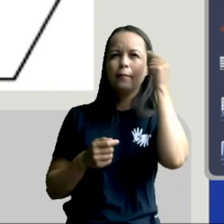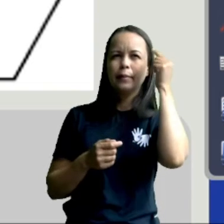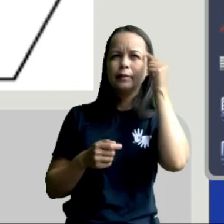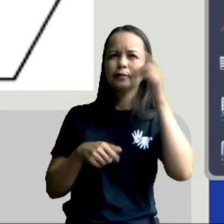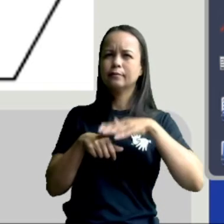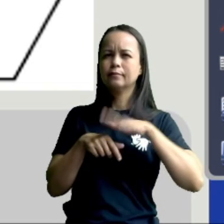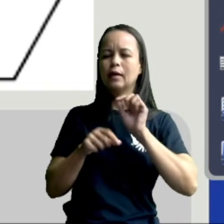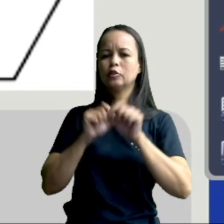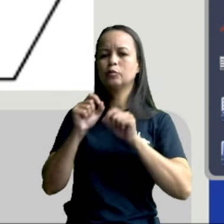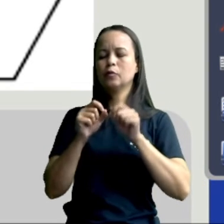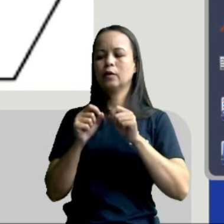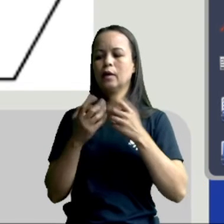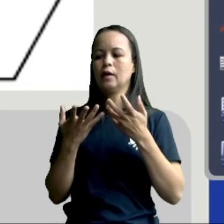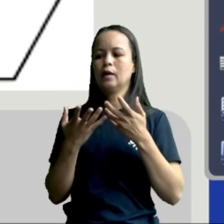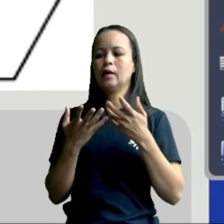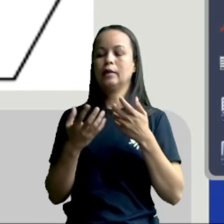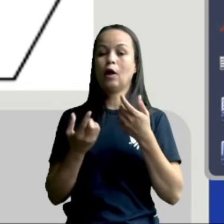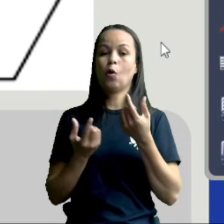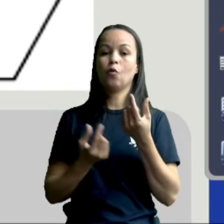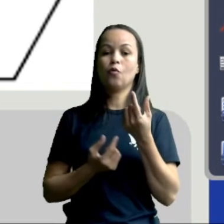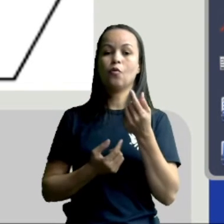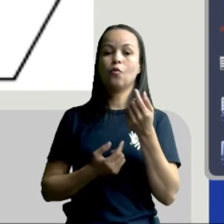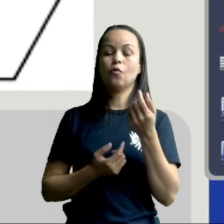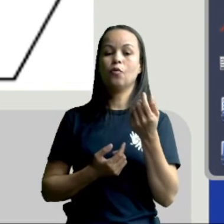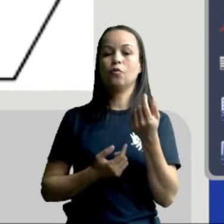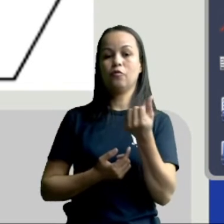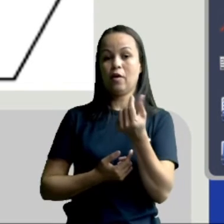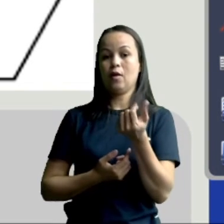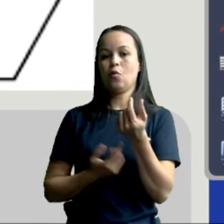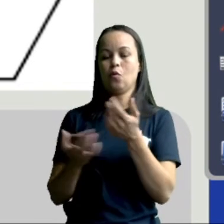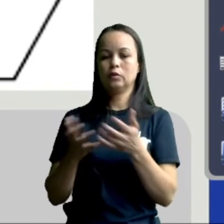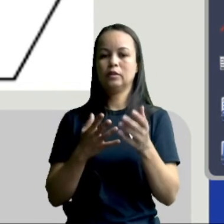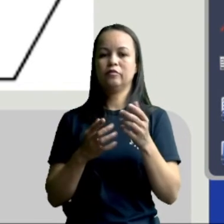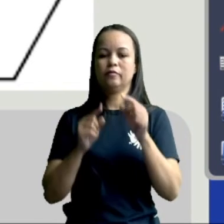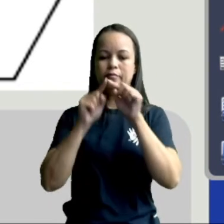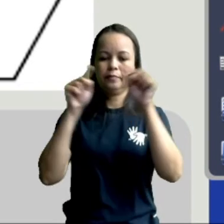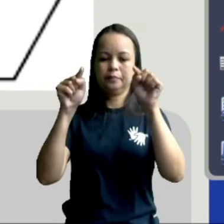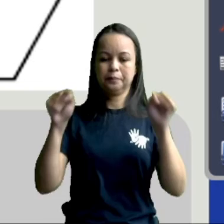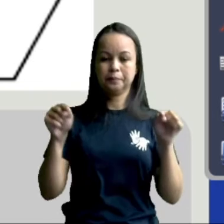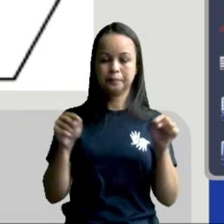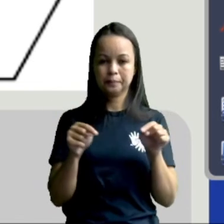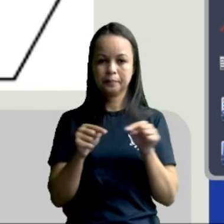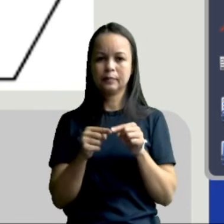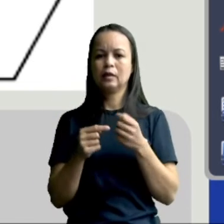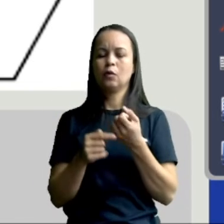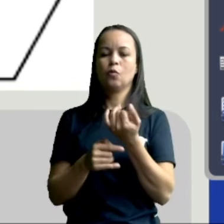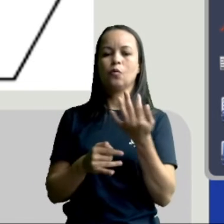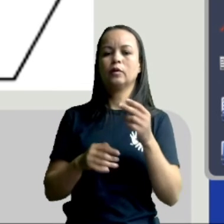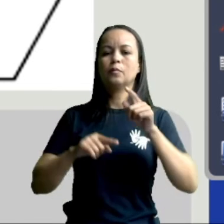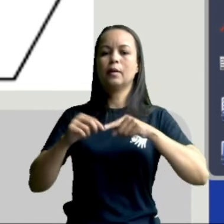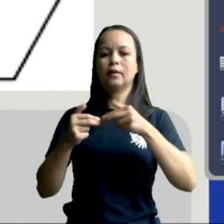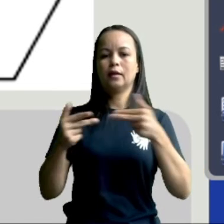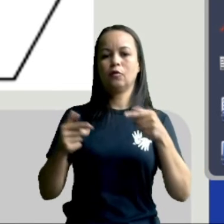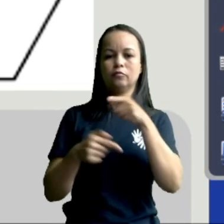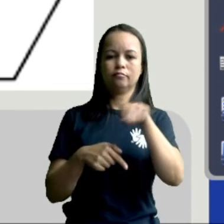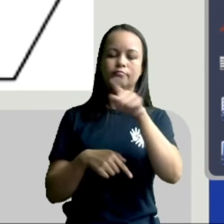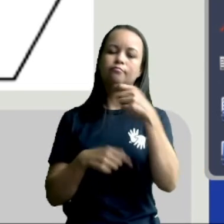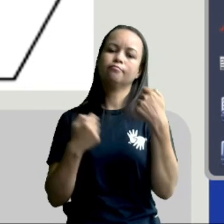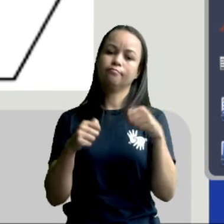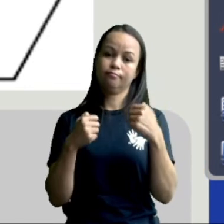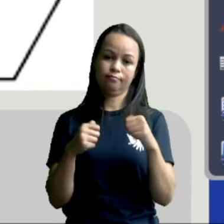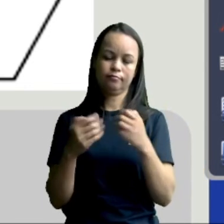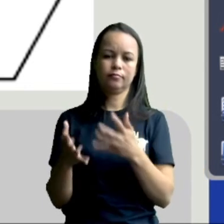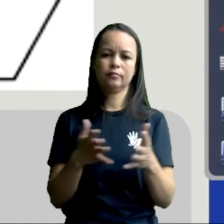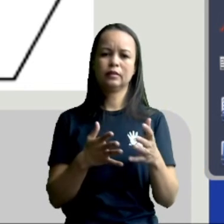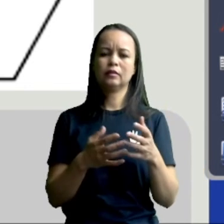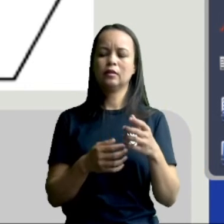mais, porque ele está dando o preço para fazer essa moldura de acordo com a quantidade de material que você vai precisar. Você